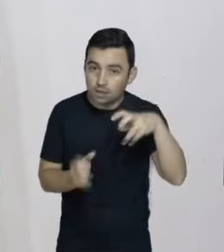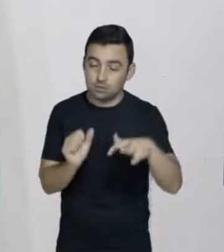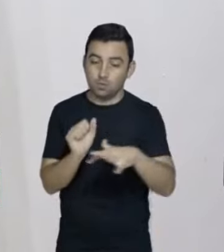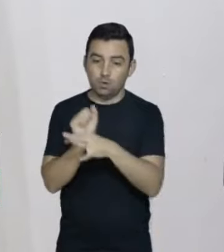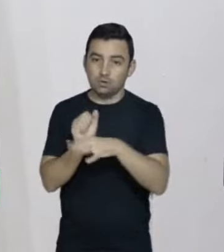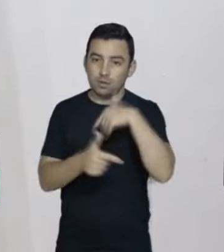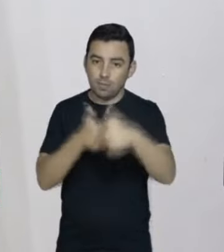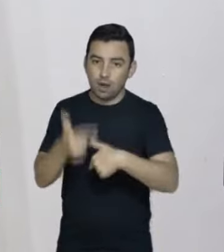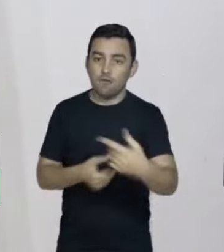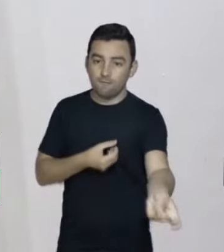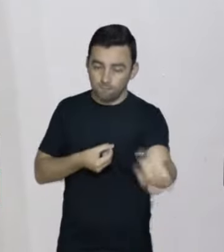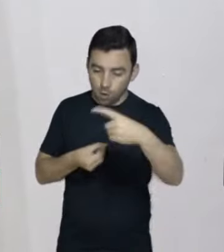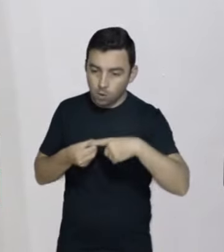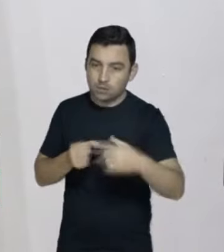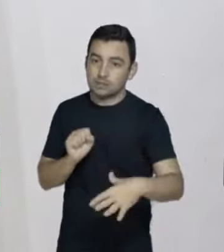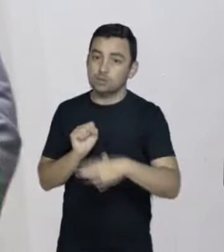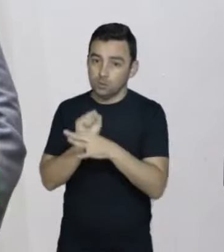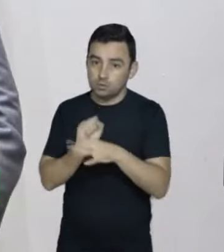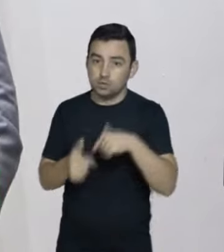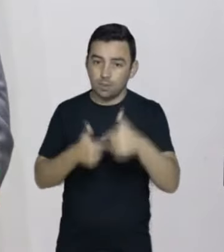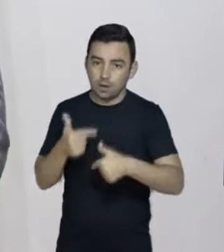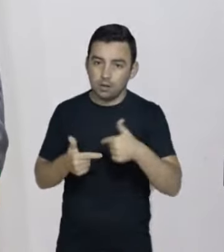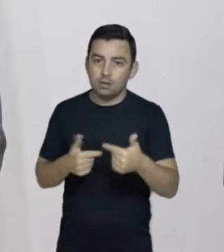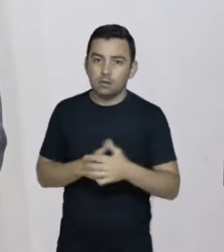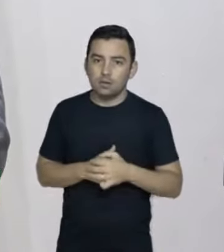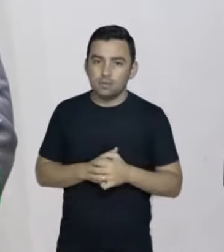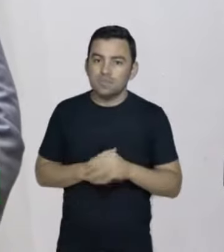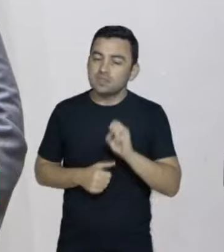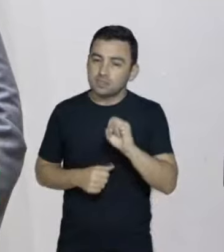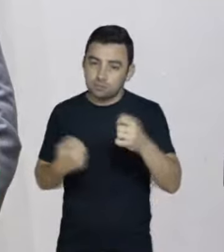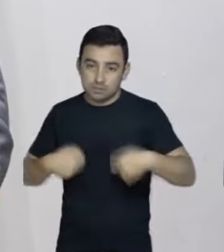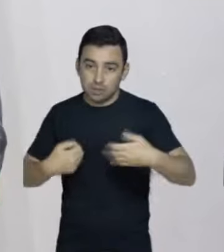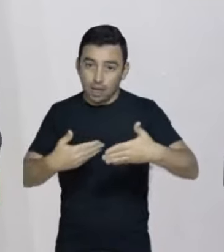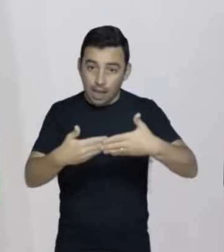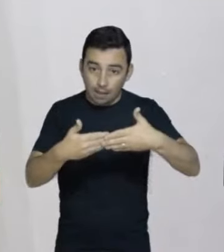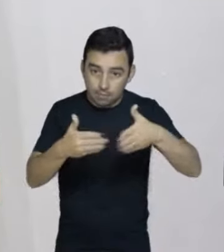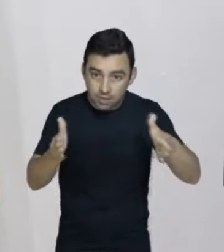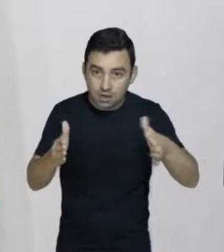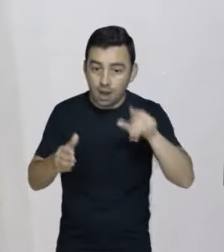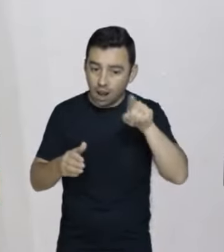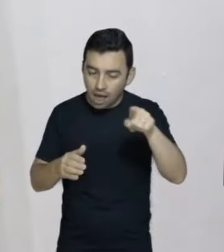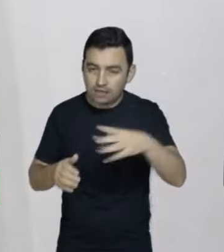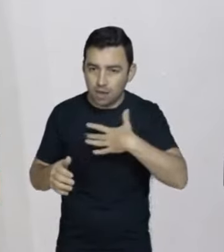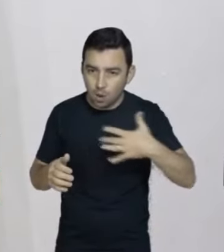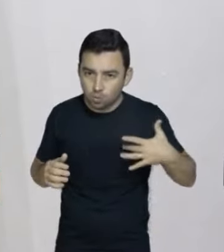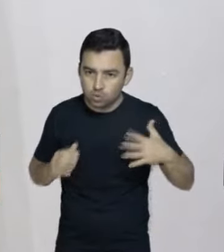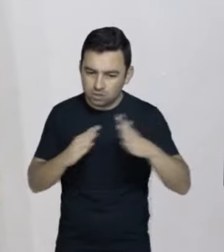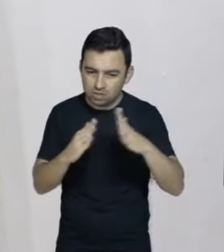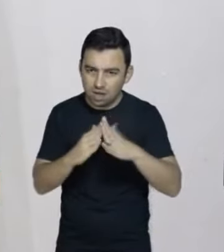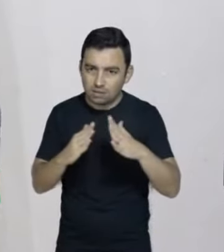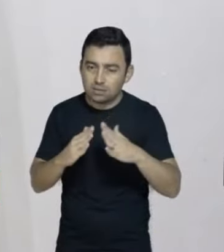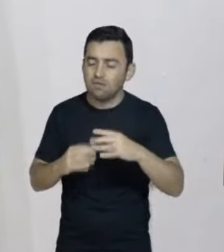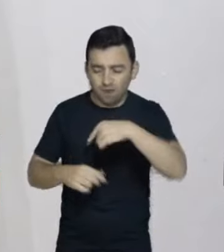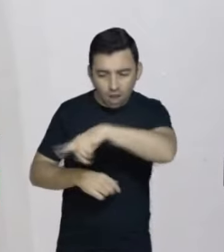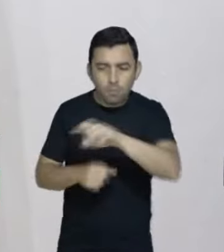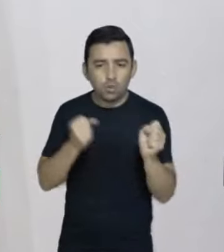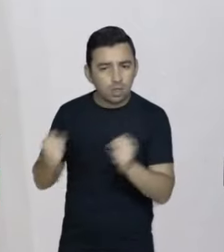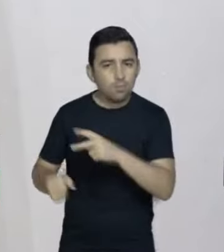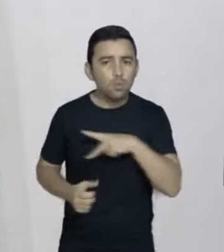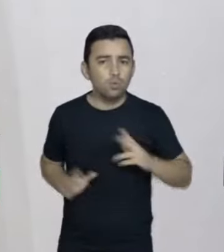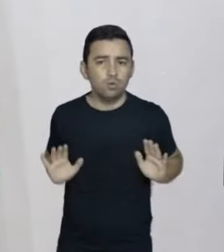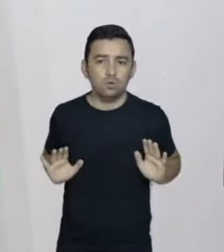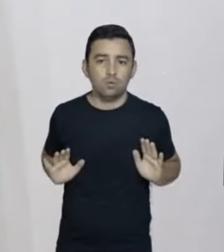quer voltar com segurança para o trabalho, se tem que abrir uma clínica lá, o poder público se mobilize para isso, mas não é problema de